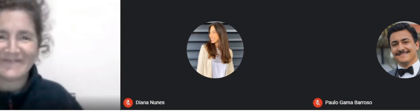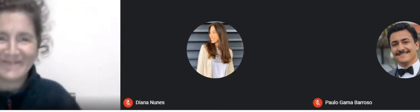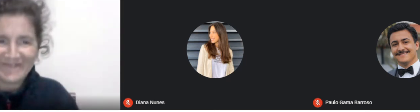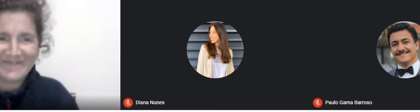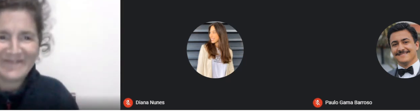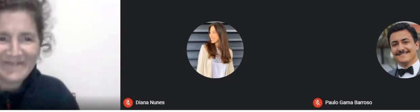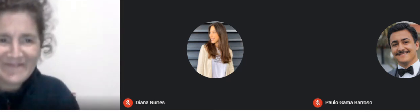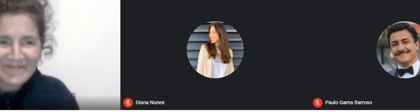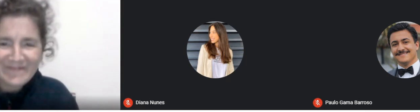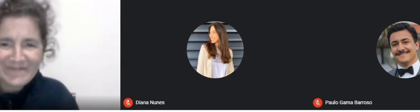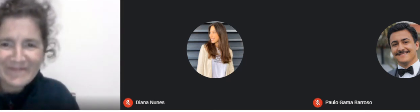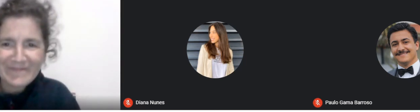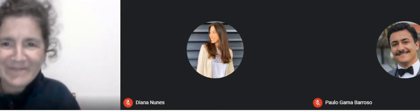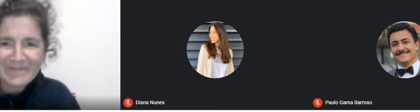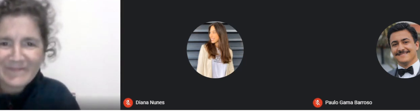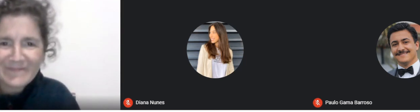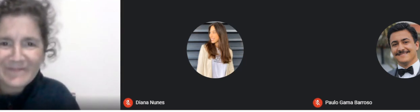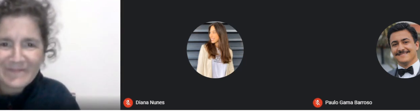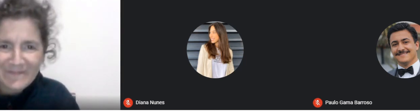Obrigada. Obrigada.